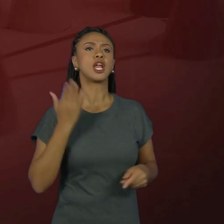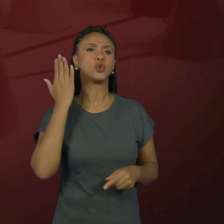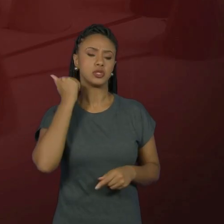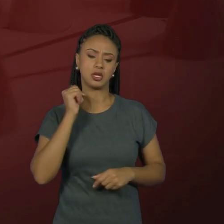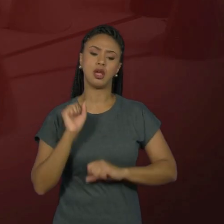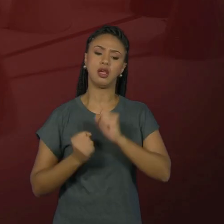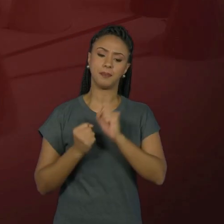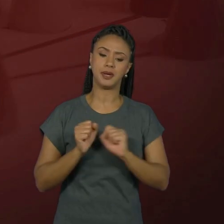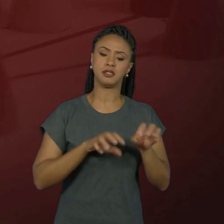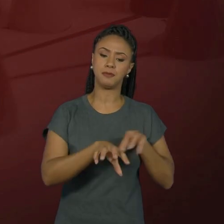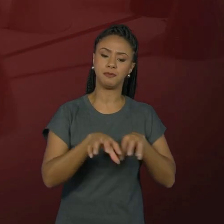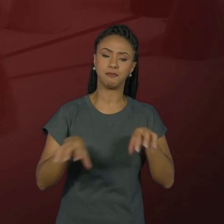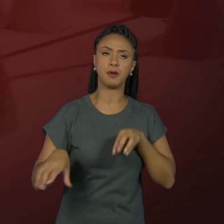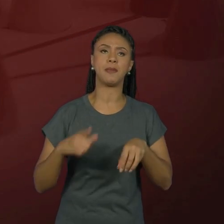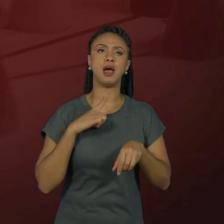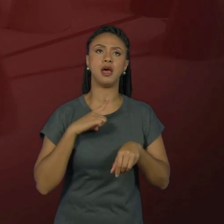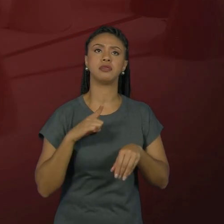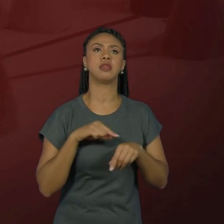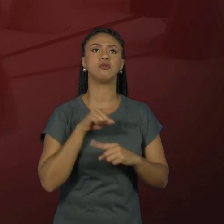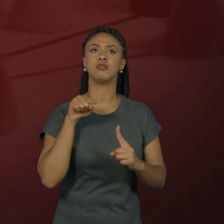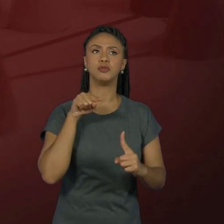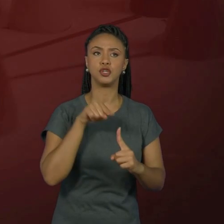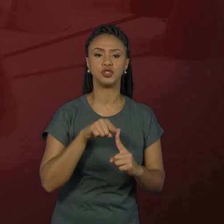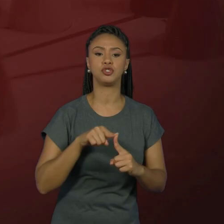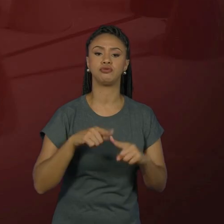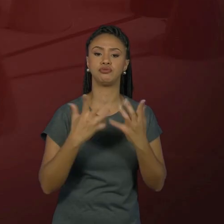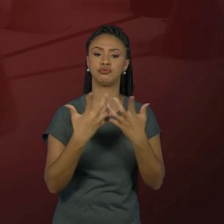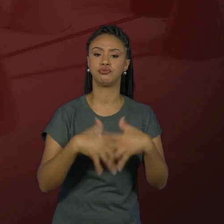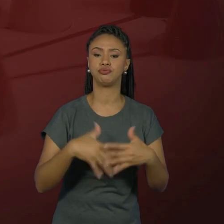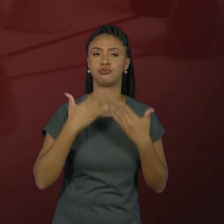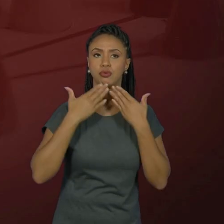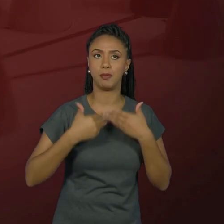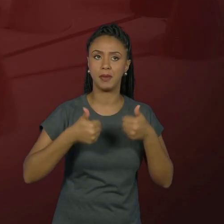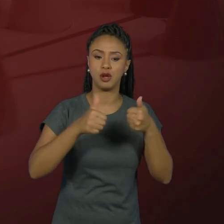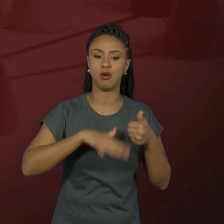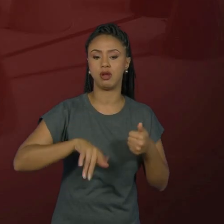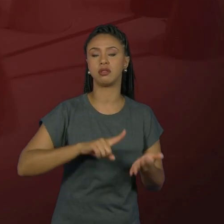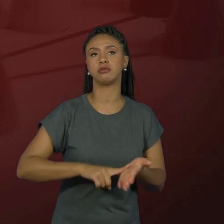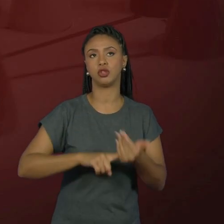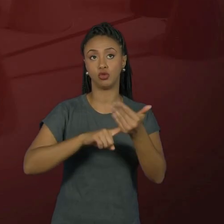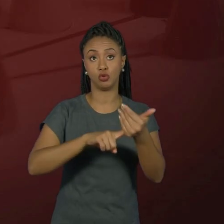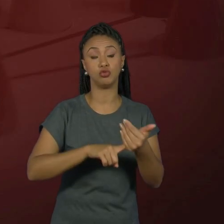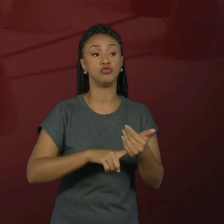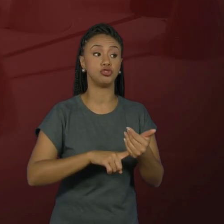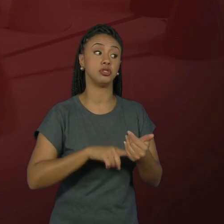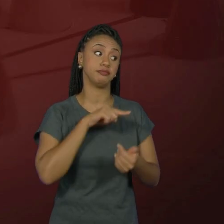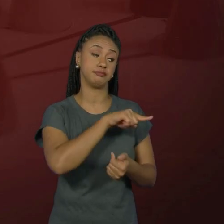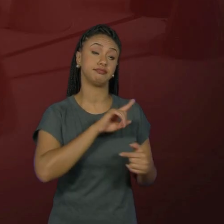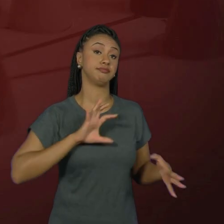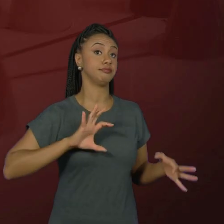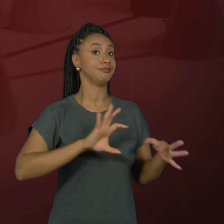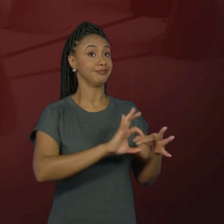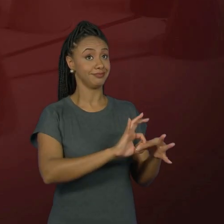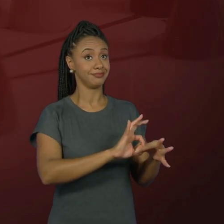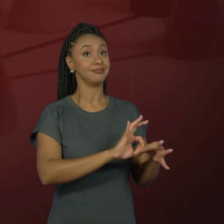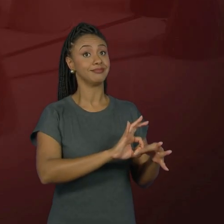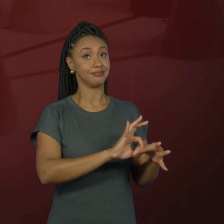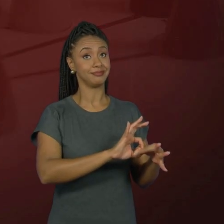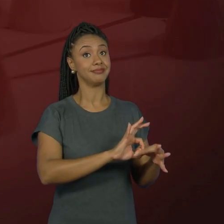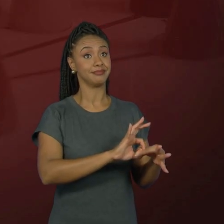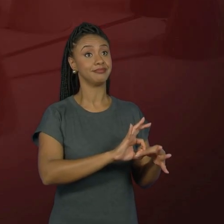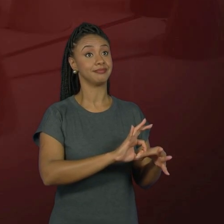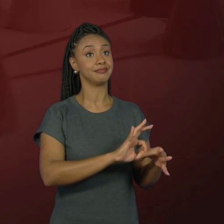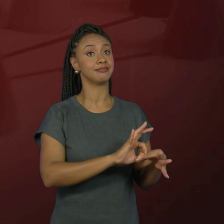arquiteturas corporativas para melhorar a eficácia e eficiência da área tecnológica. É uma abordagem que gera uma arquitetura que